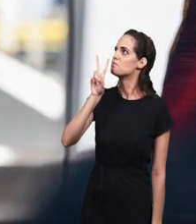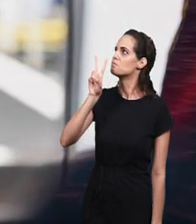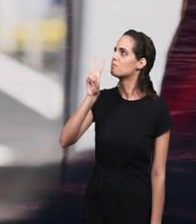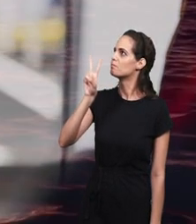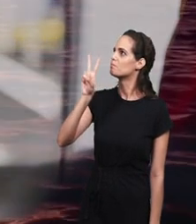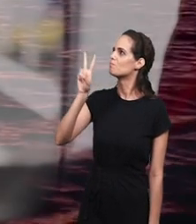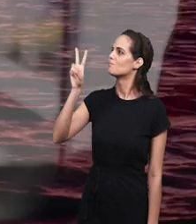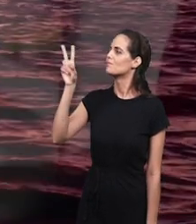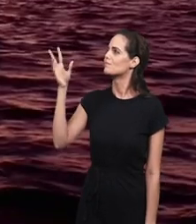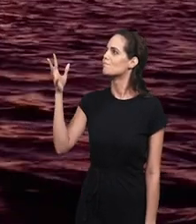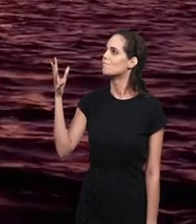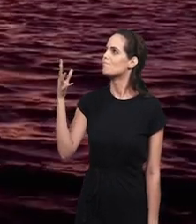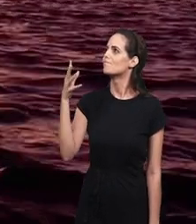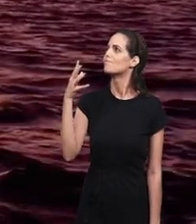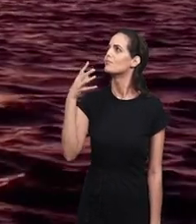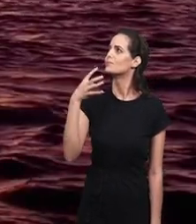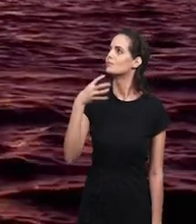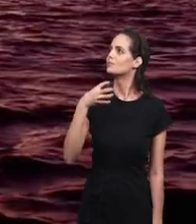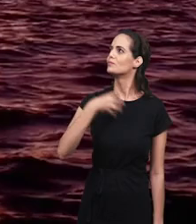ouvirei,